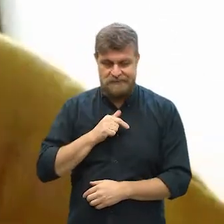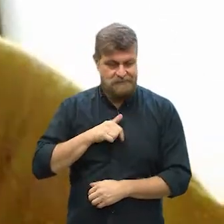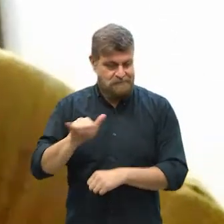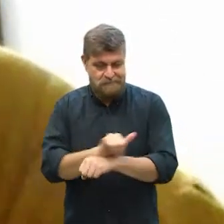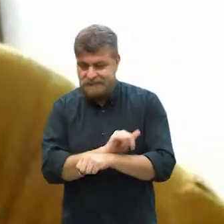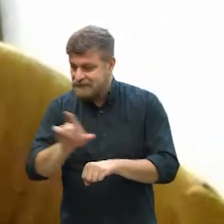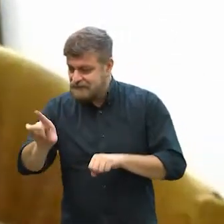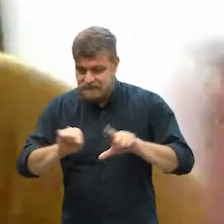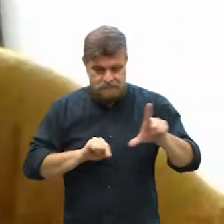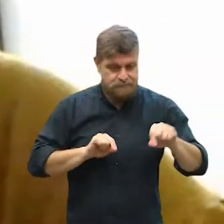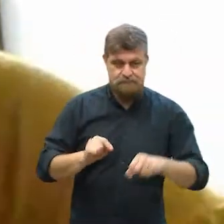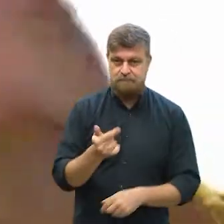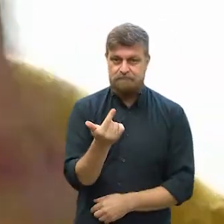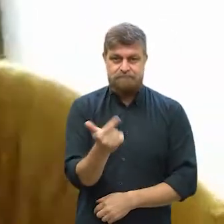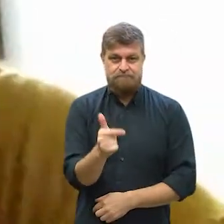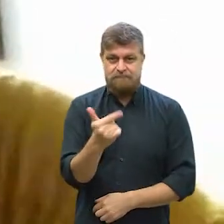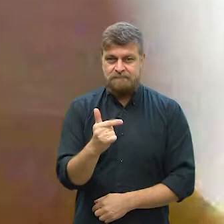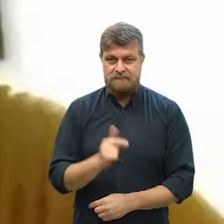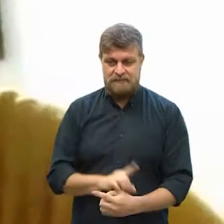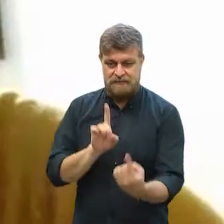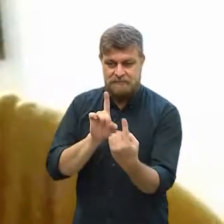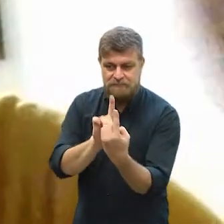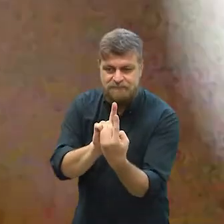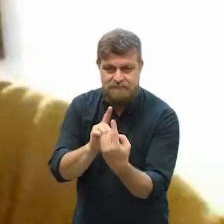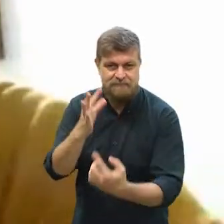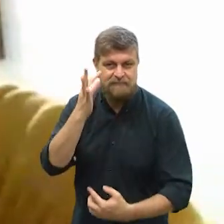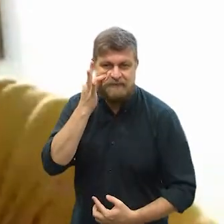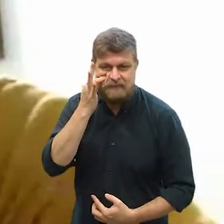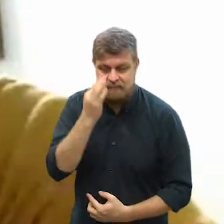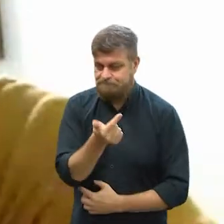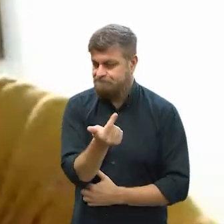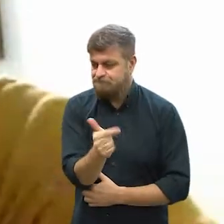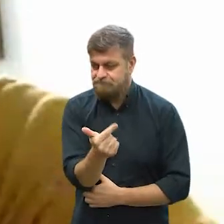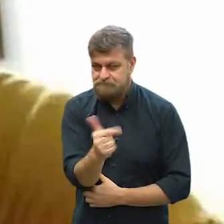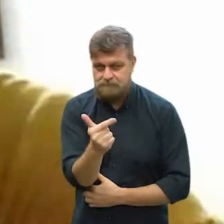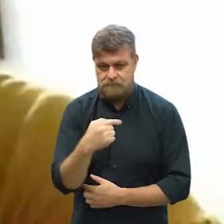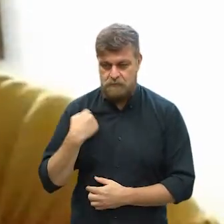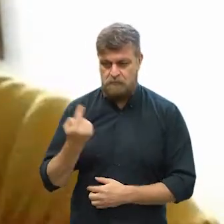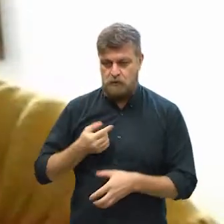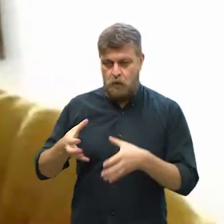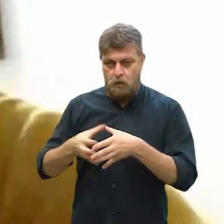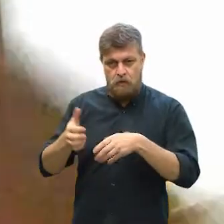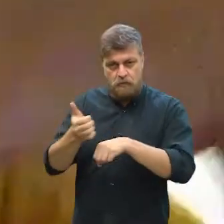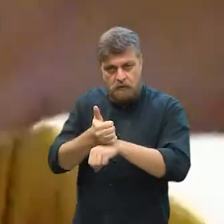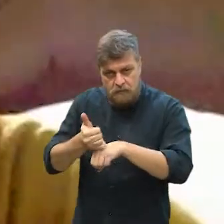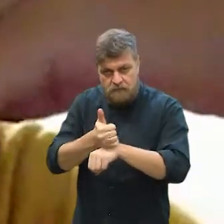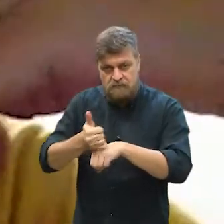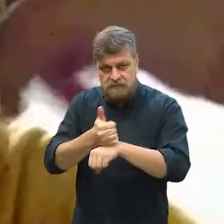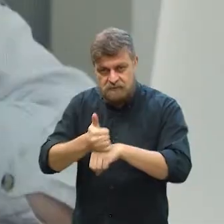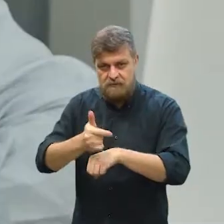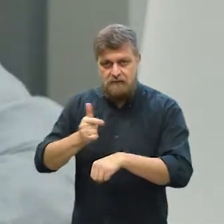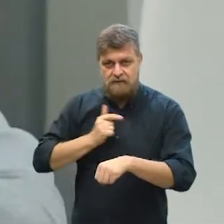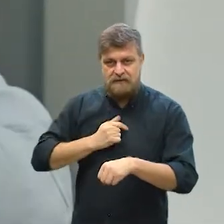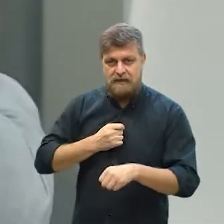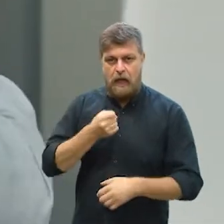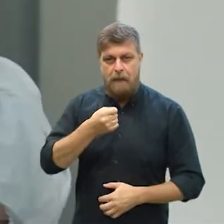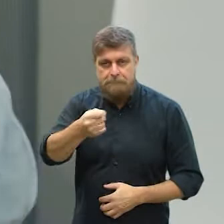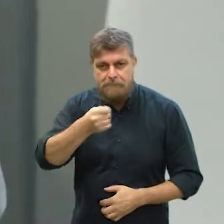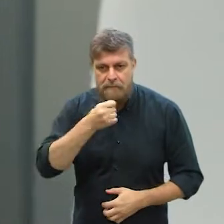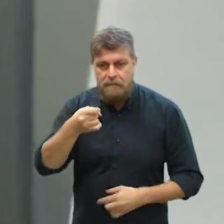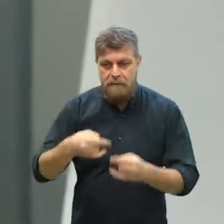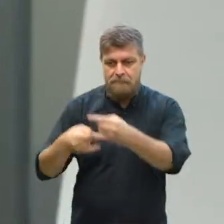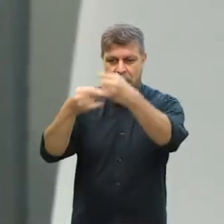opção de ter um tete-a-tete, né, ter esses encontros presenciais. E todo o nosso time ele foi sendo construído mesmo com entrevistas